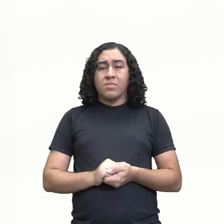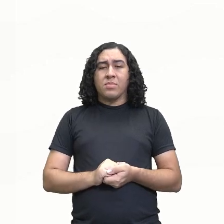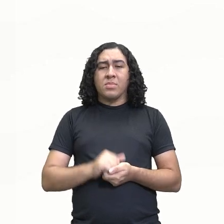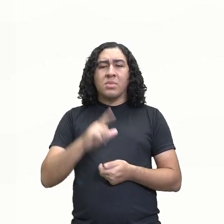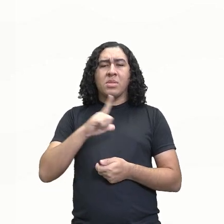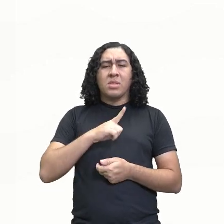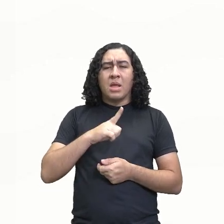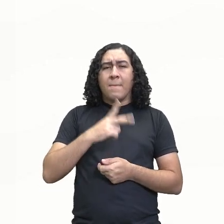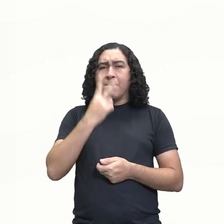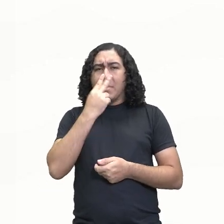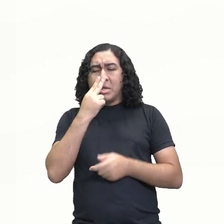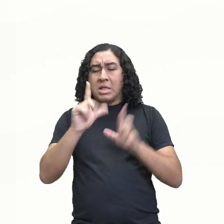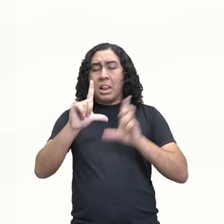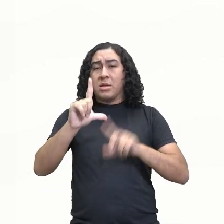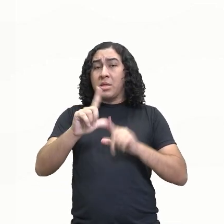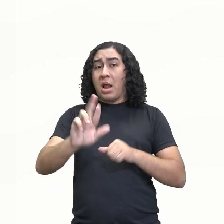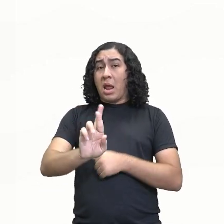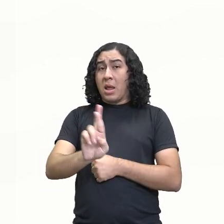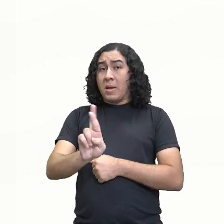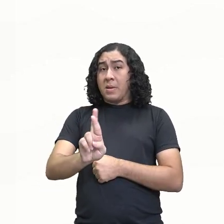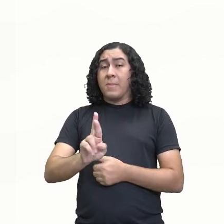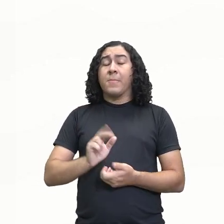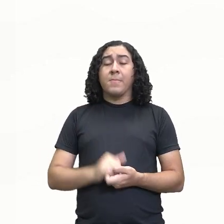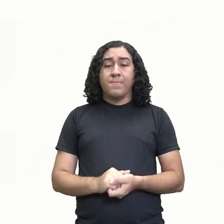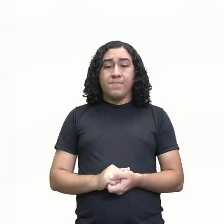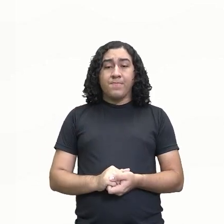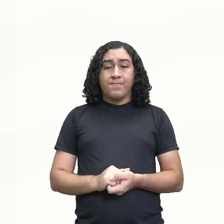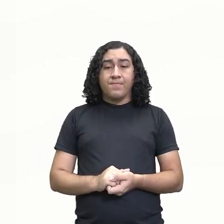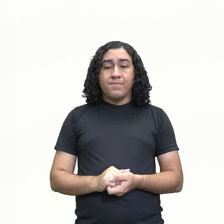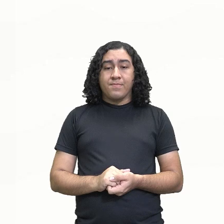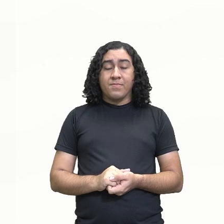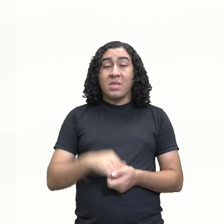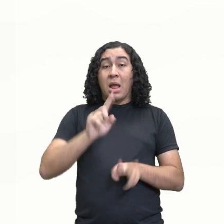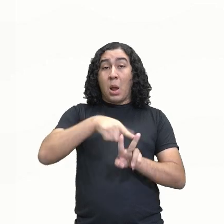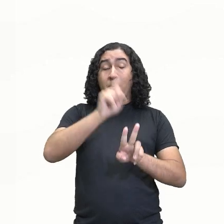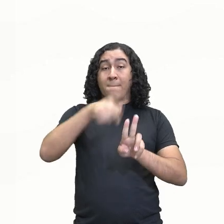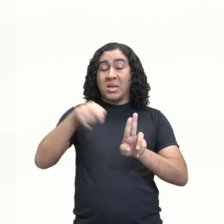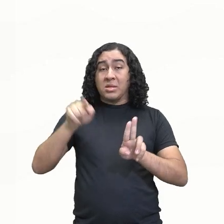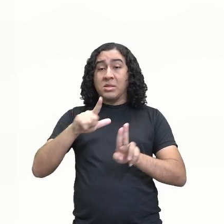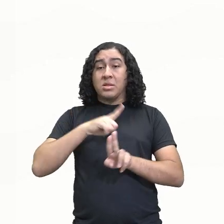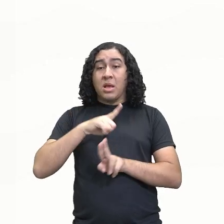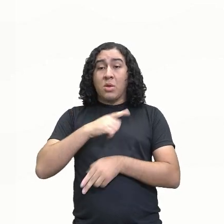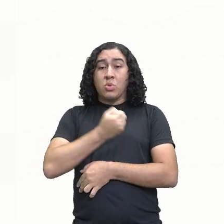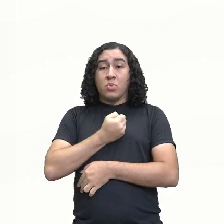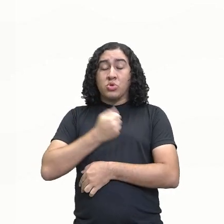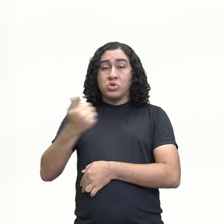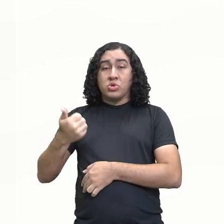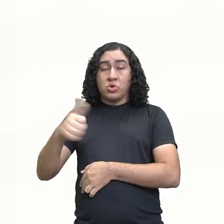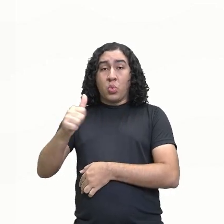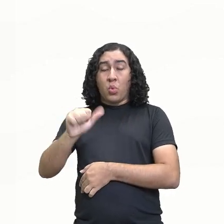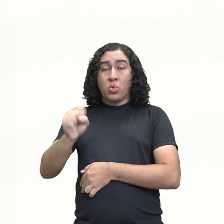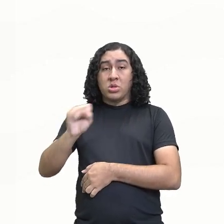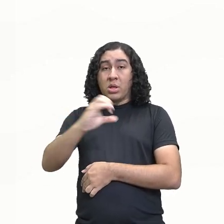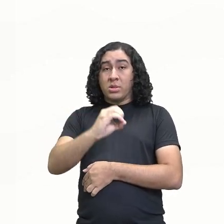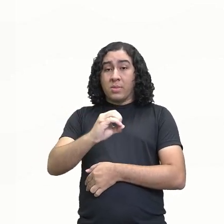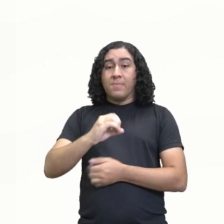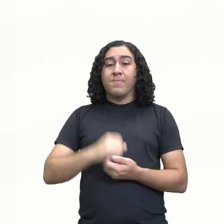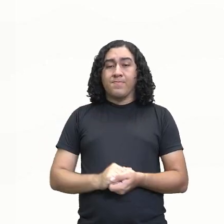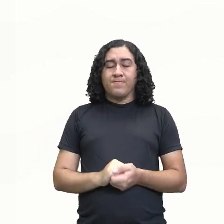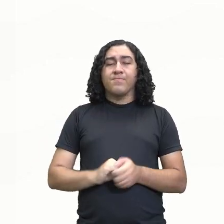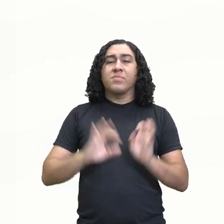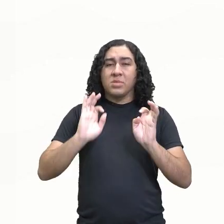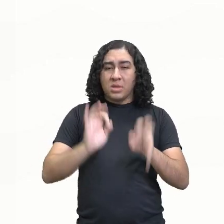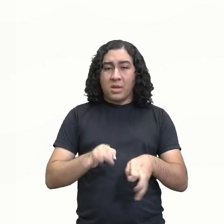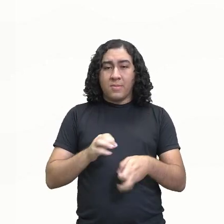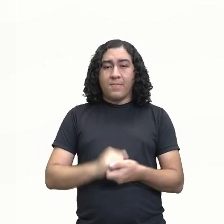é? Onde o π tem qual valor? 180 graus. Então, vamos aqui aproveitar e já fazer essa informação e